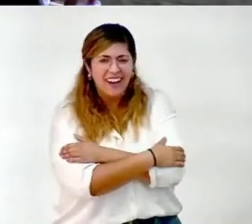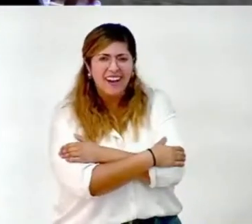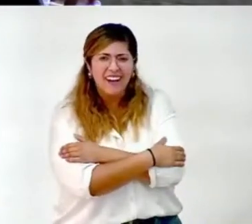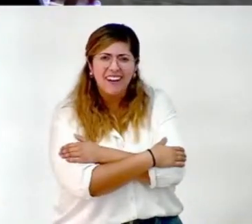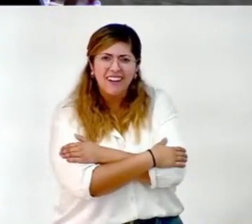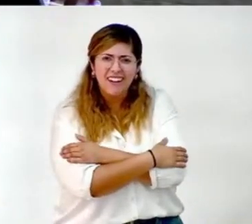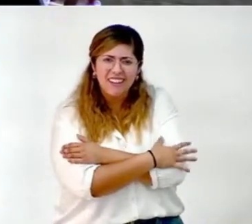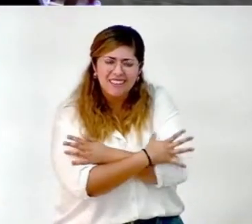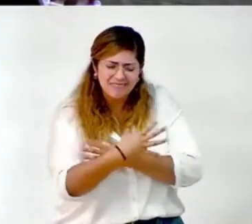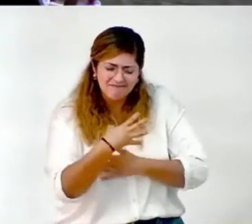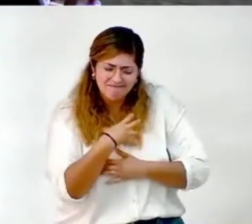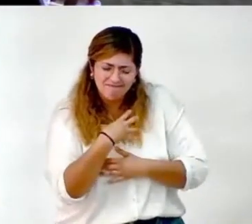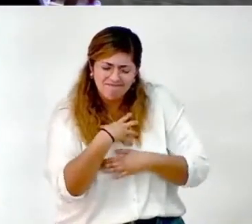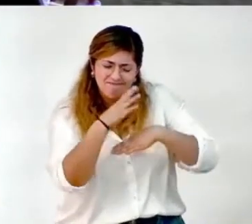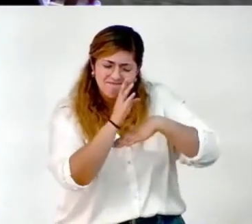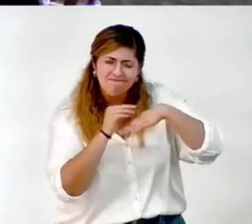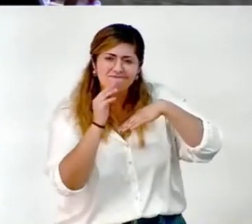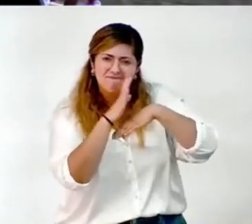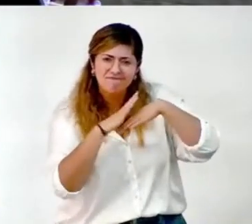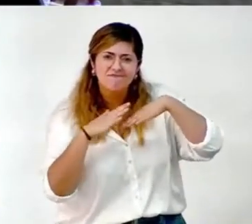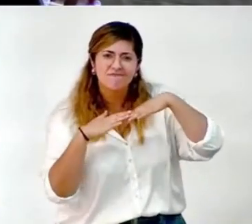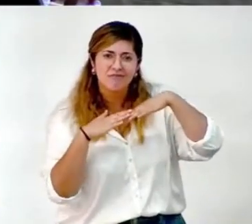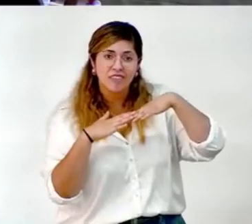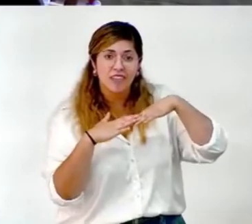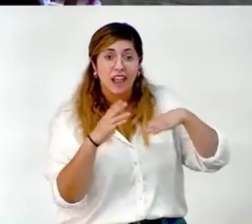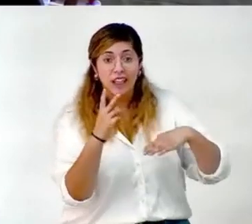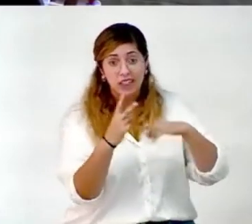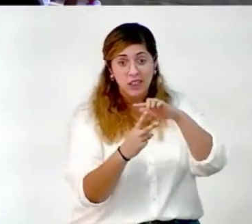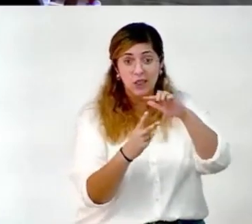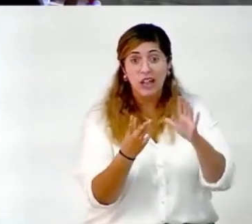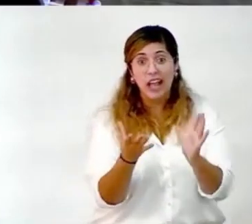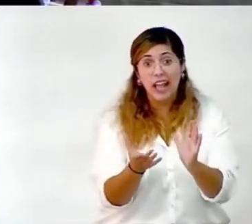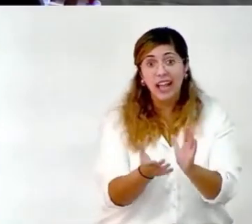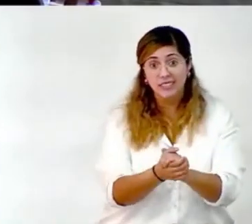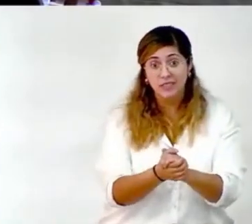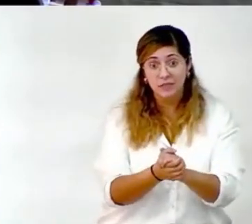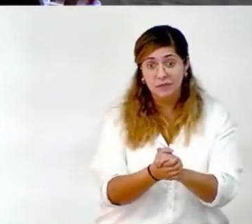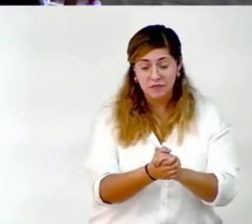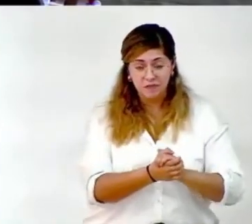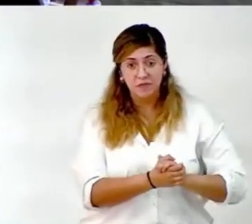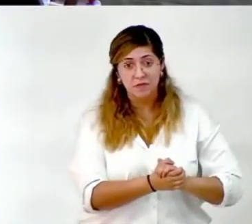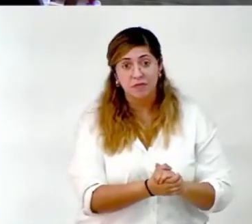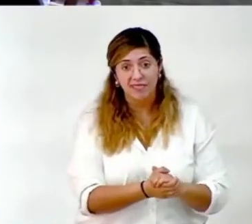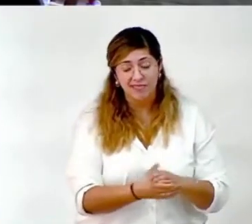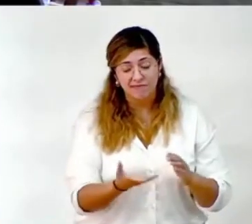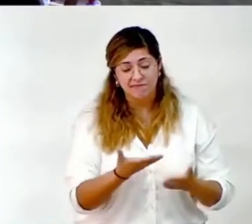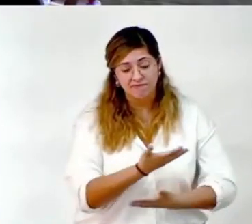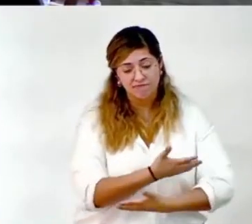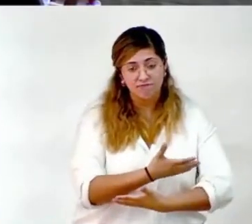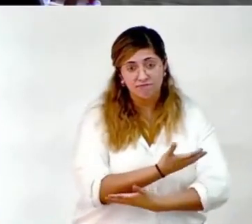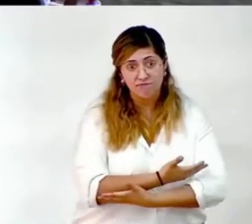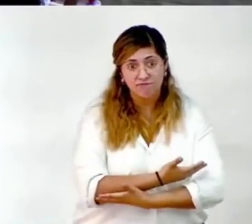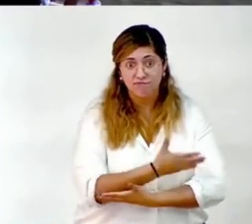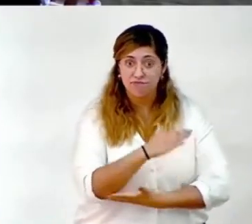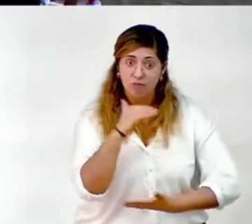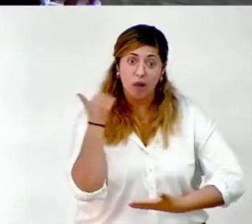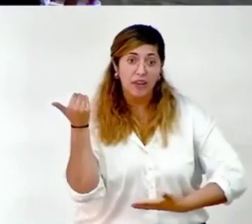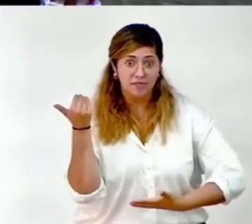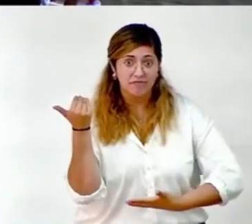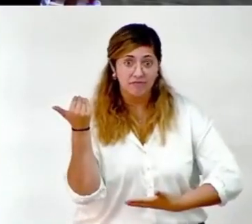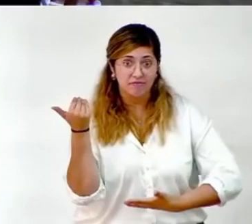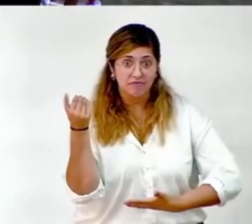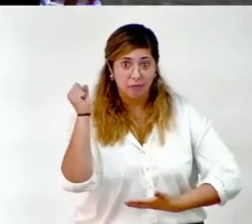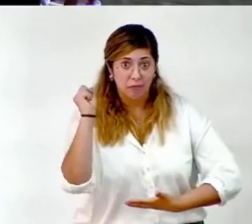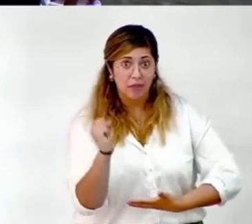2 filhas, uma de 4 e outra de 5 anos. Elas se aproximam da mãe de Charles e diz: nós perdoamos o